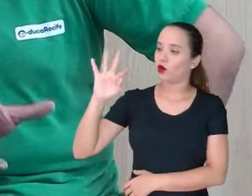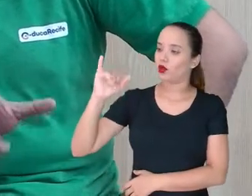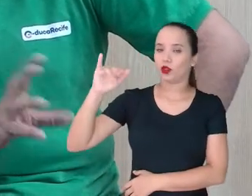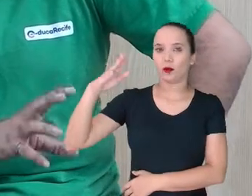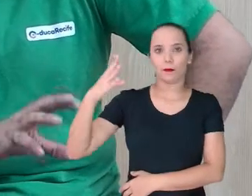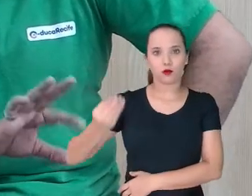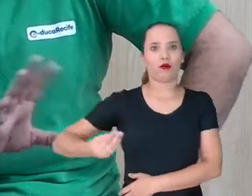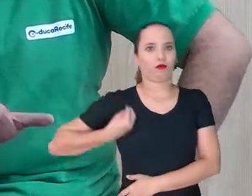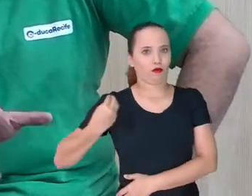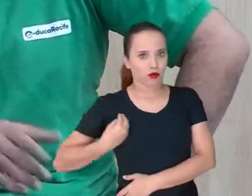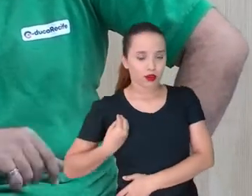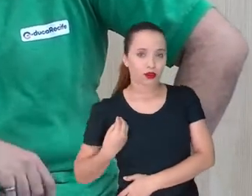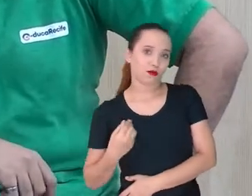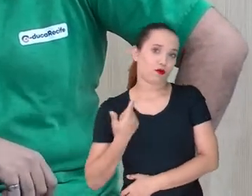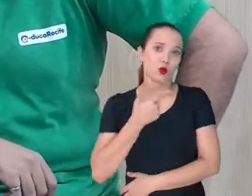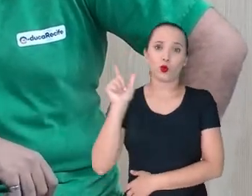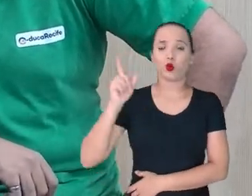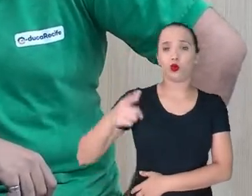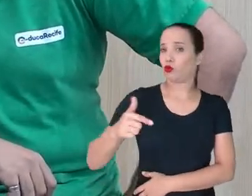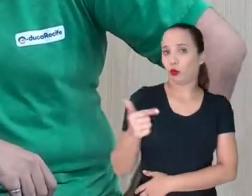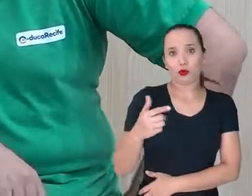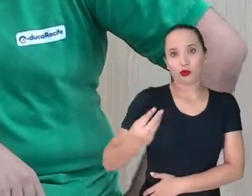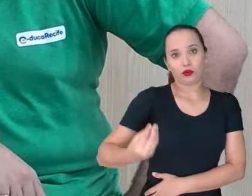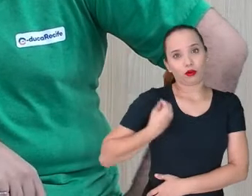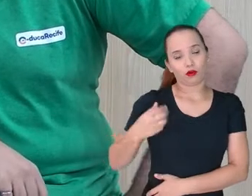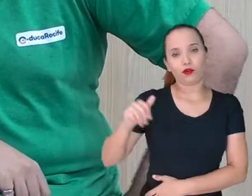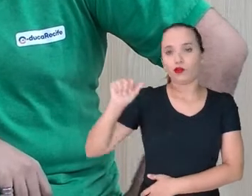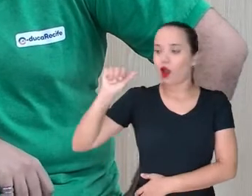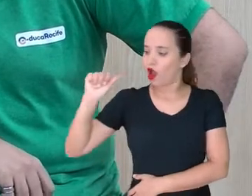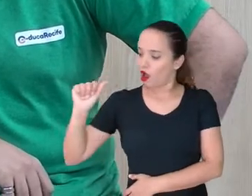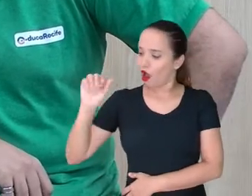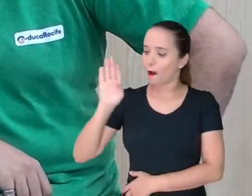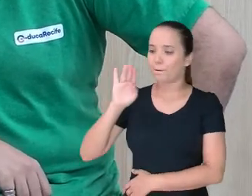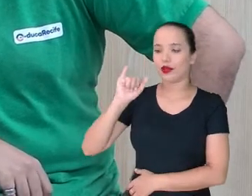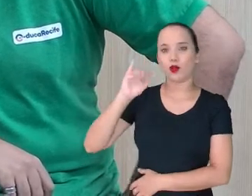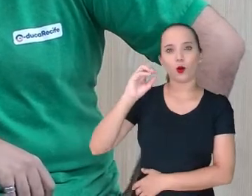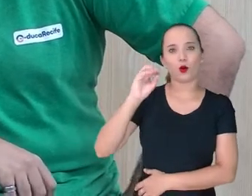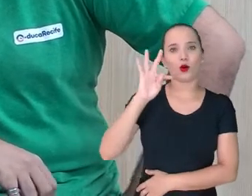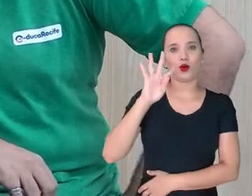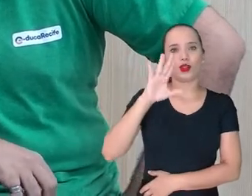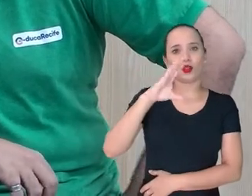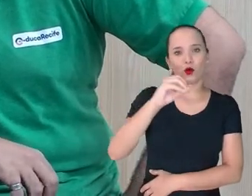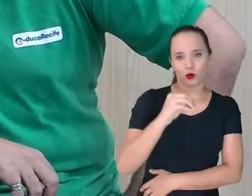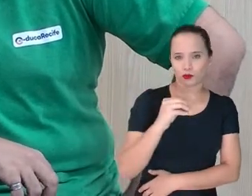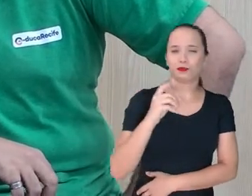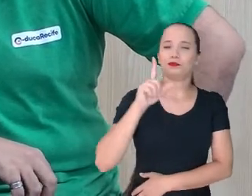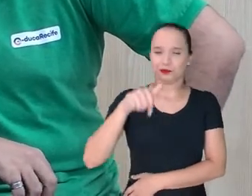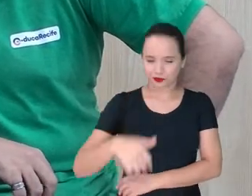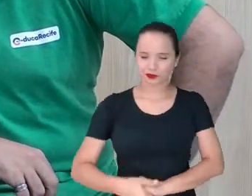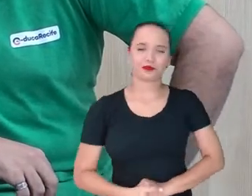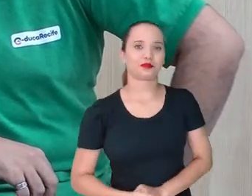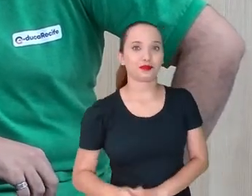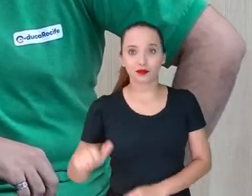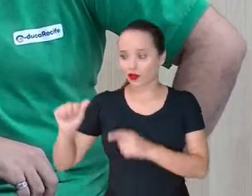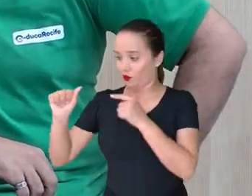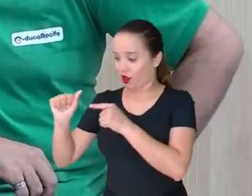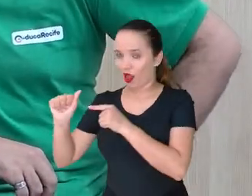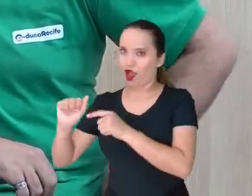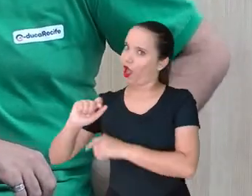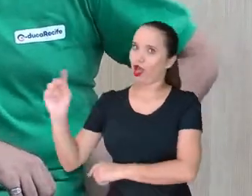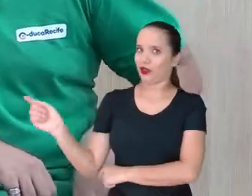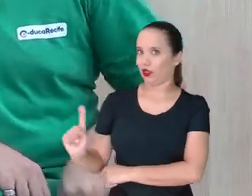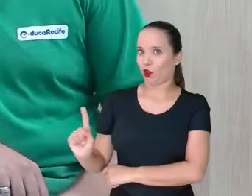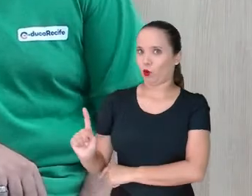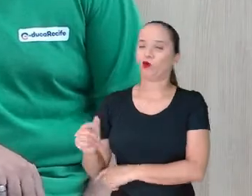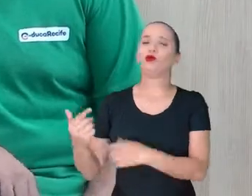e abióticos são os não vivos. Esse A do grego de negação, né? Isso, Ah, português aí. É. Interdisciplinar, olha